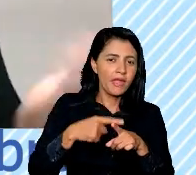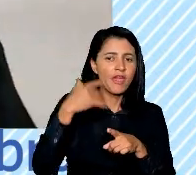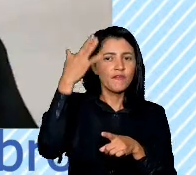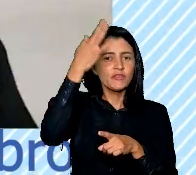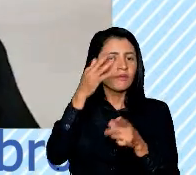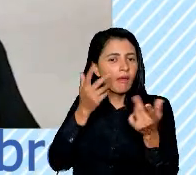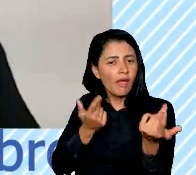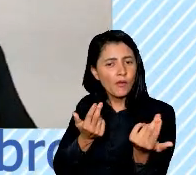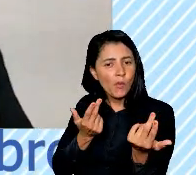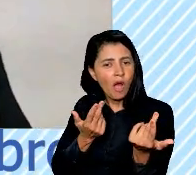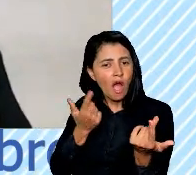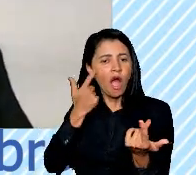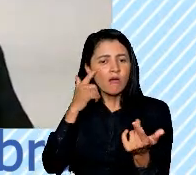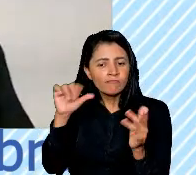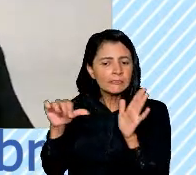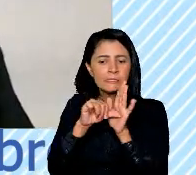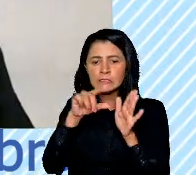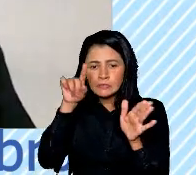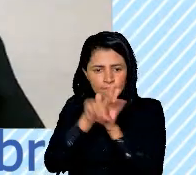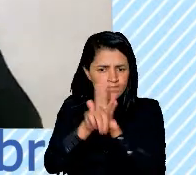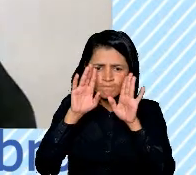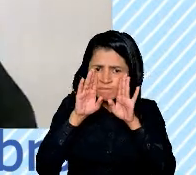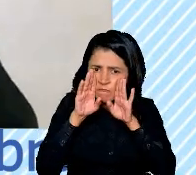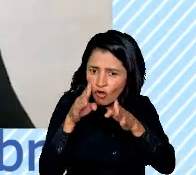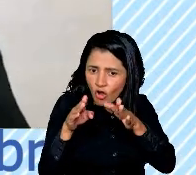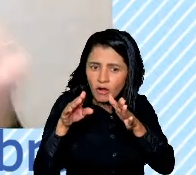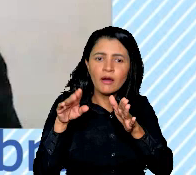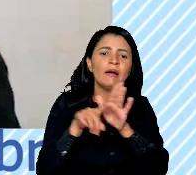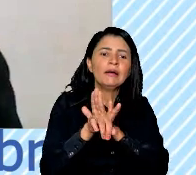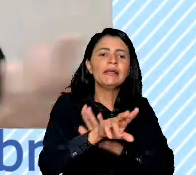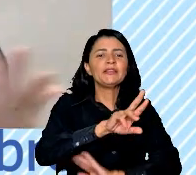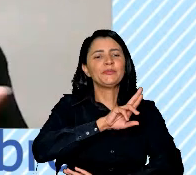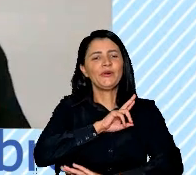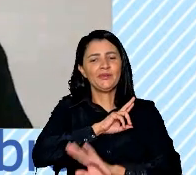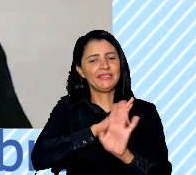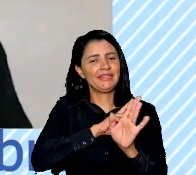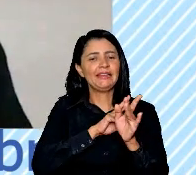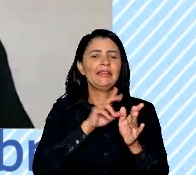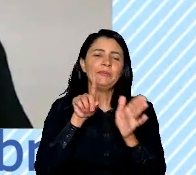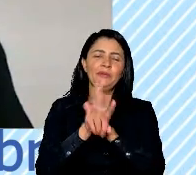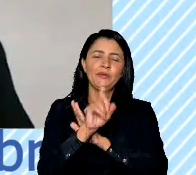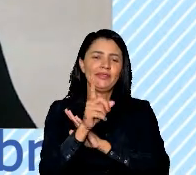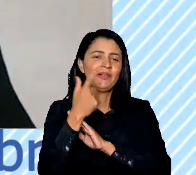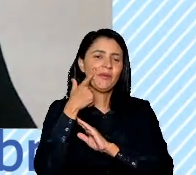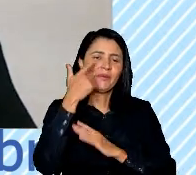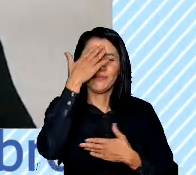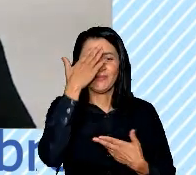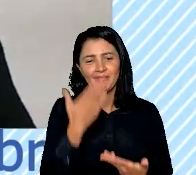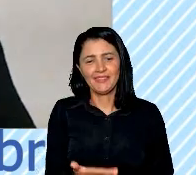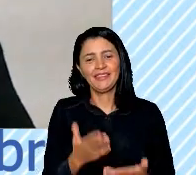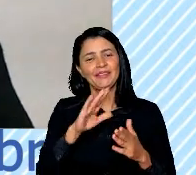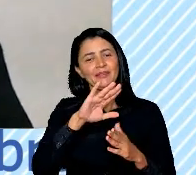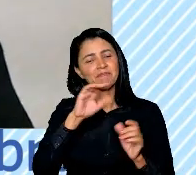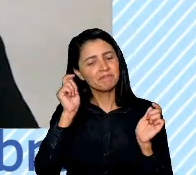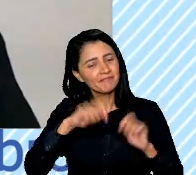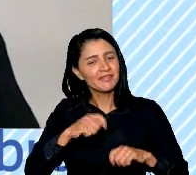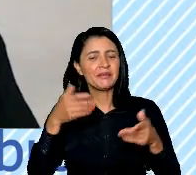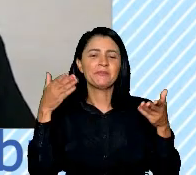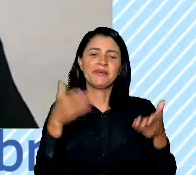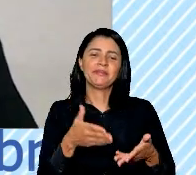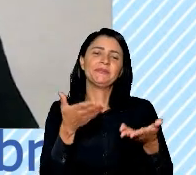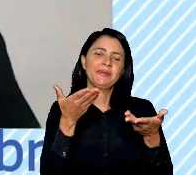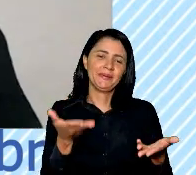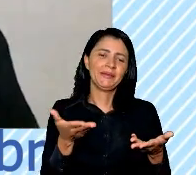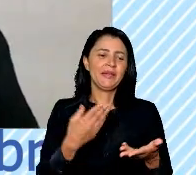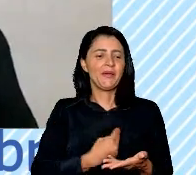mesmo, fixa na pergunta, fica na resposta e não nas perguntas, e agradeço muito a possibilidade de participar aqui